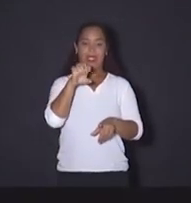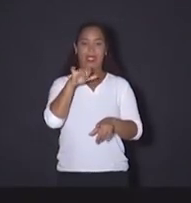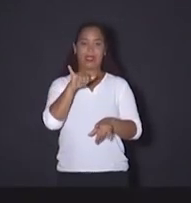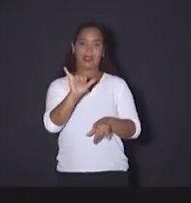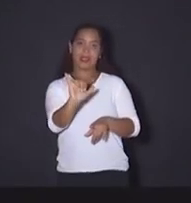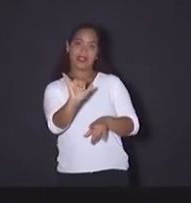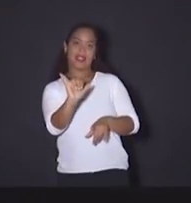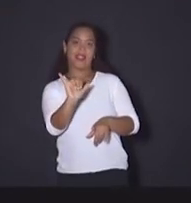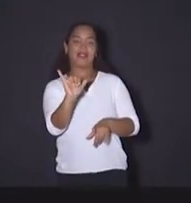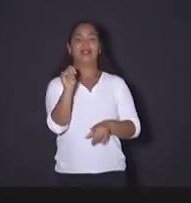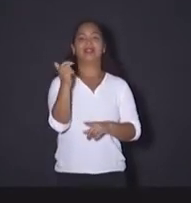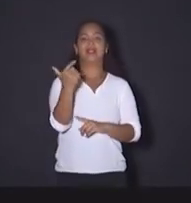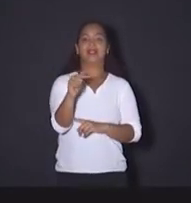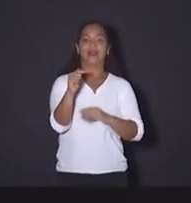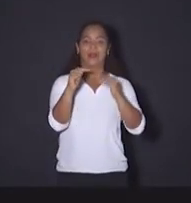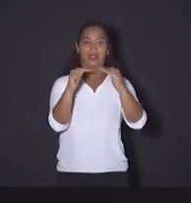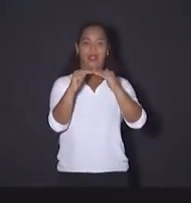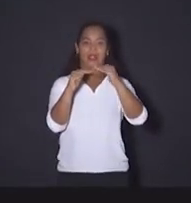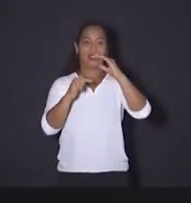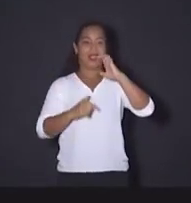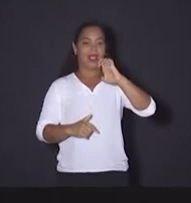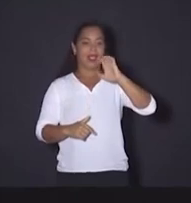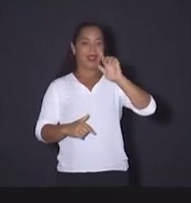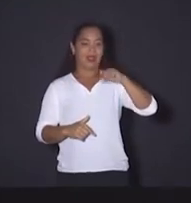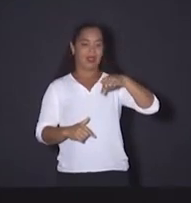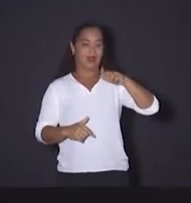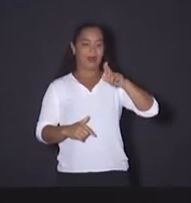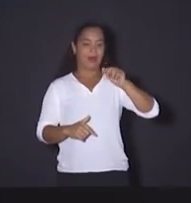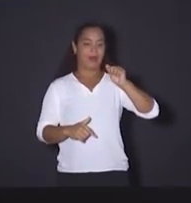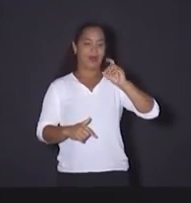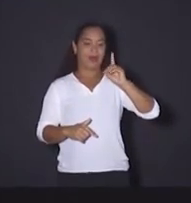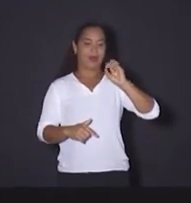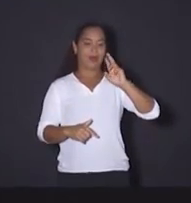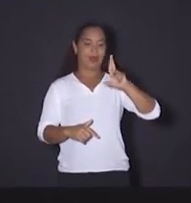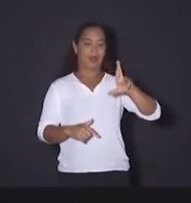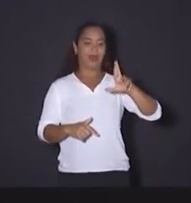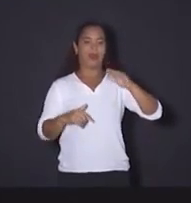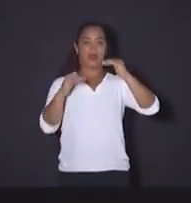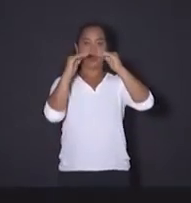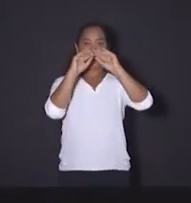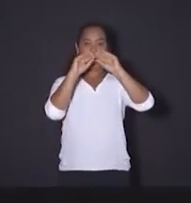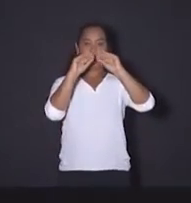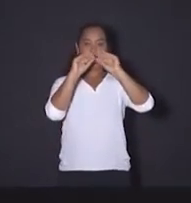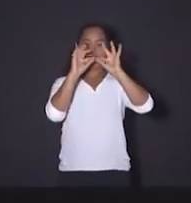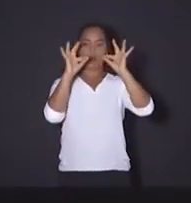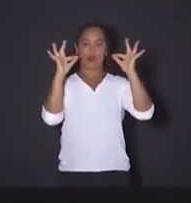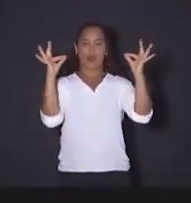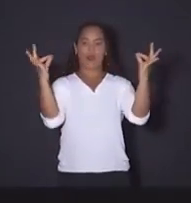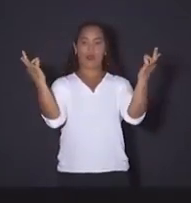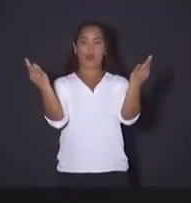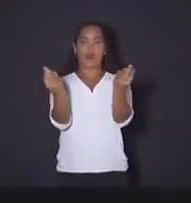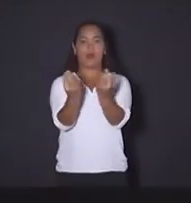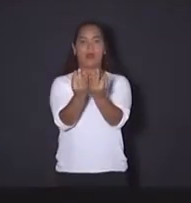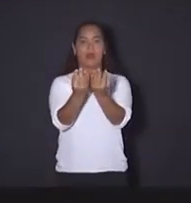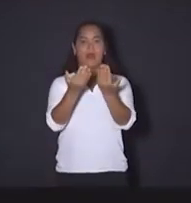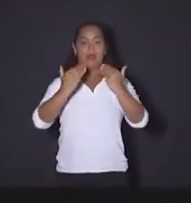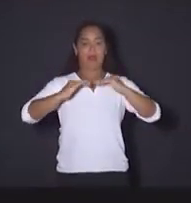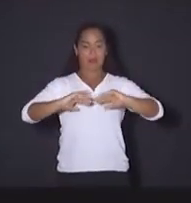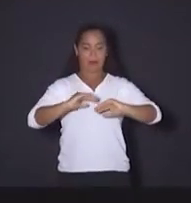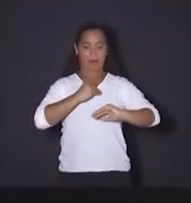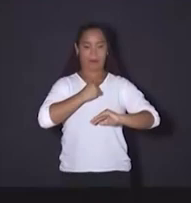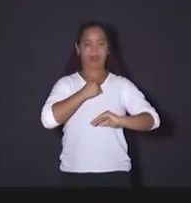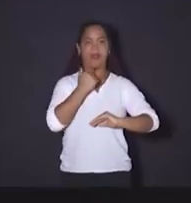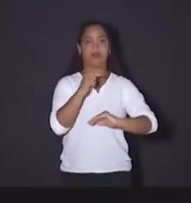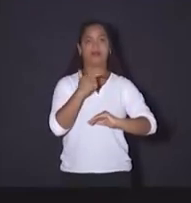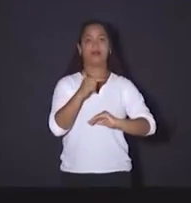pecado embaixo da linha do Equador. E este corpo que dança resulta de um